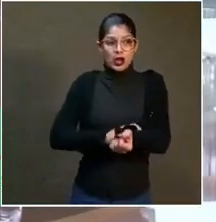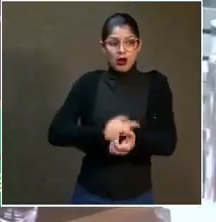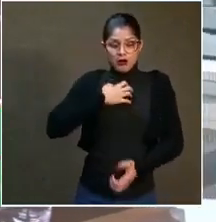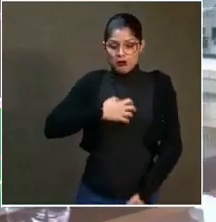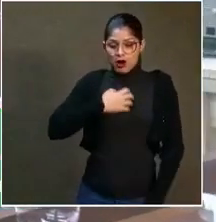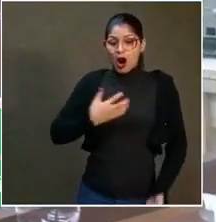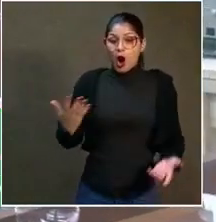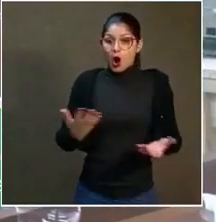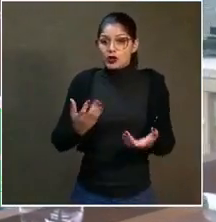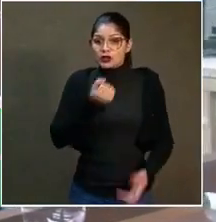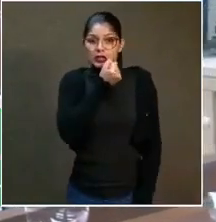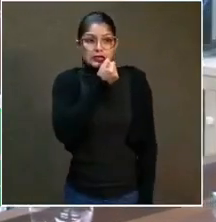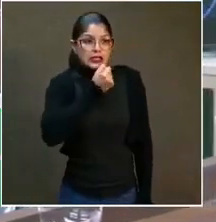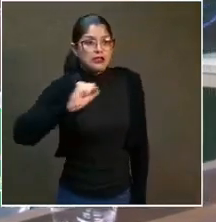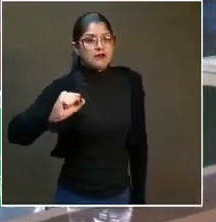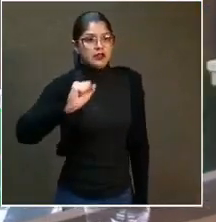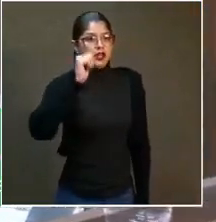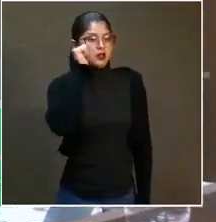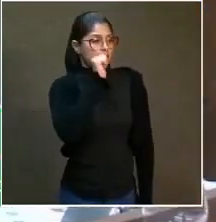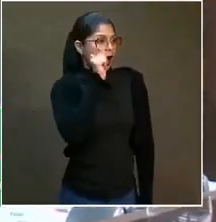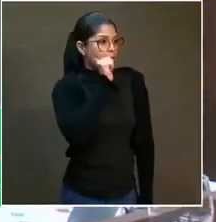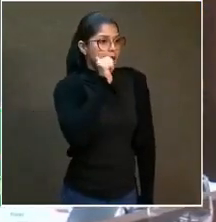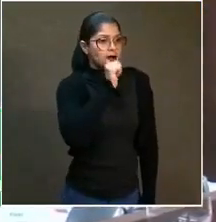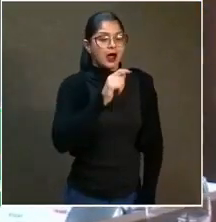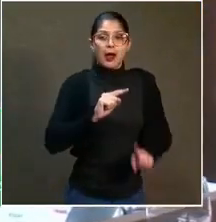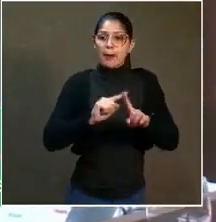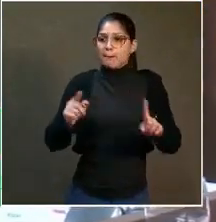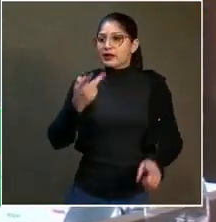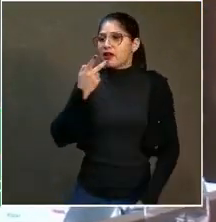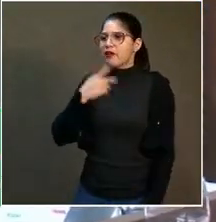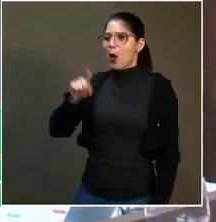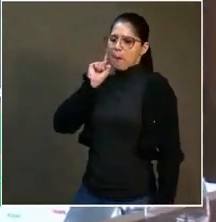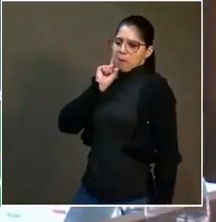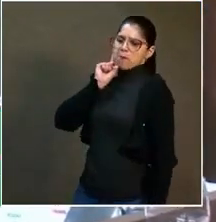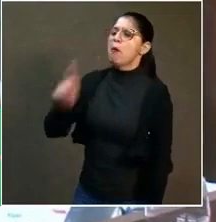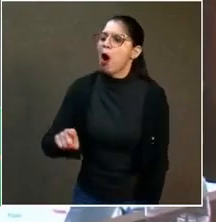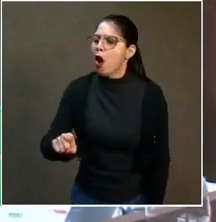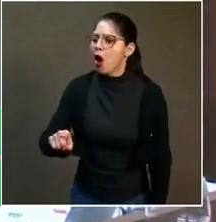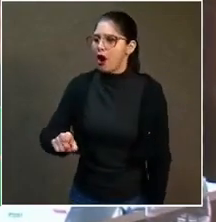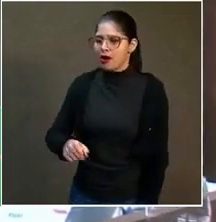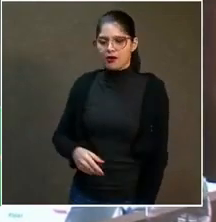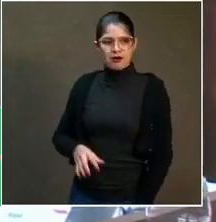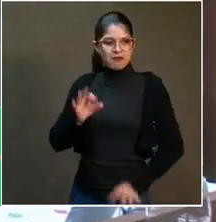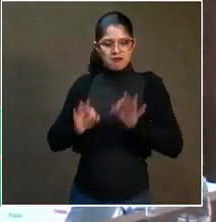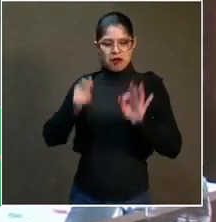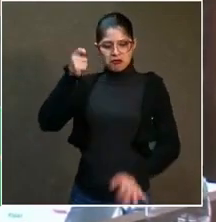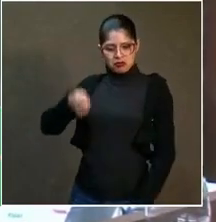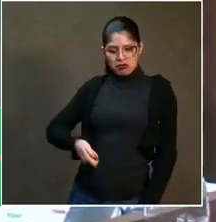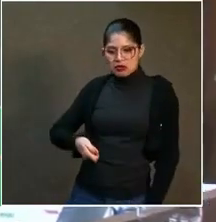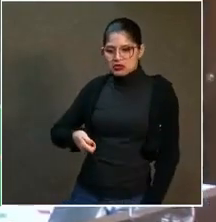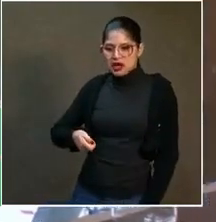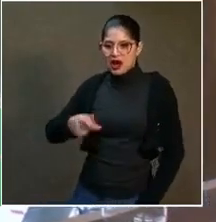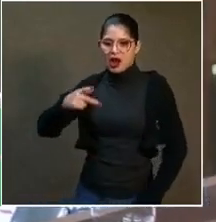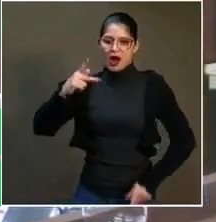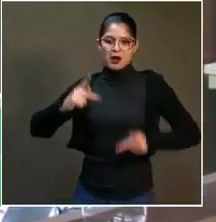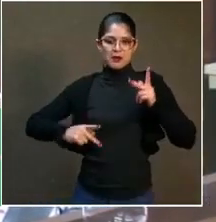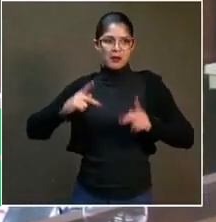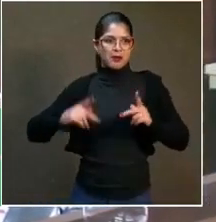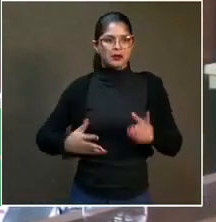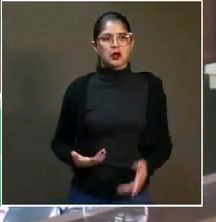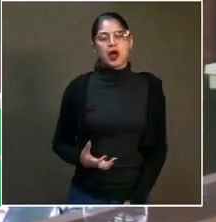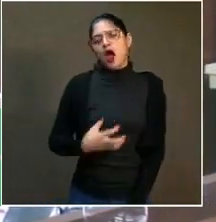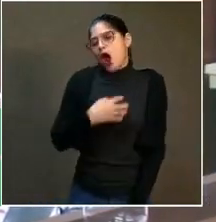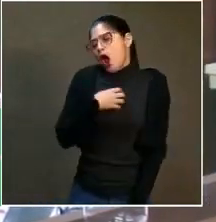as mulheres hoje aqui, mas ele chamou um palavrão na cabeça da promotora com a juíza. E depois ele disse: eu sou homem, tenho